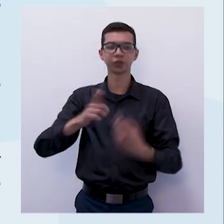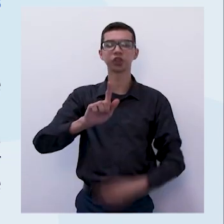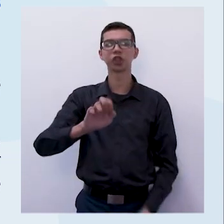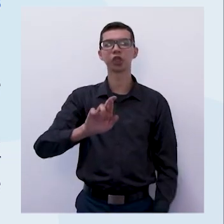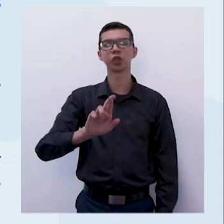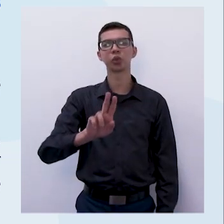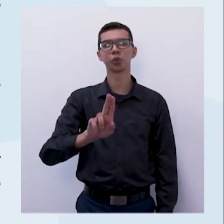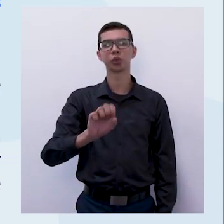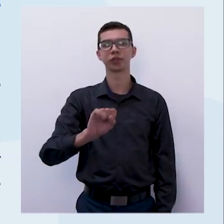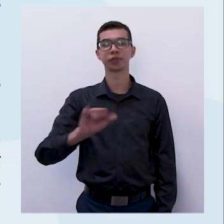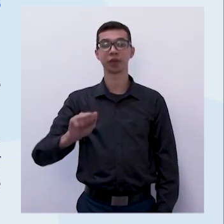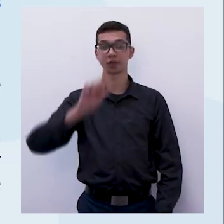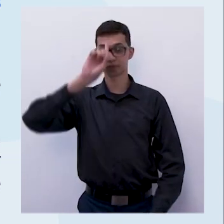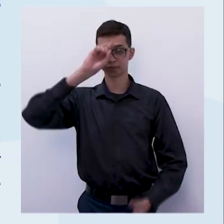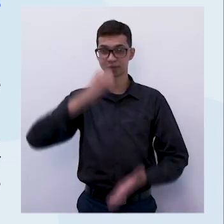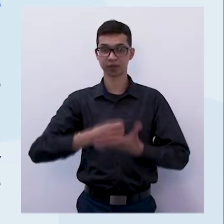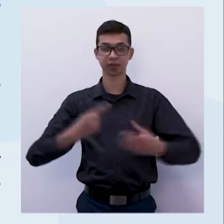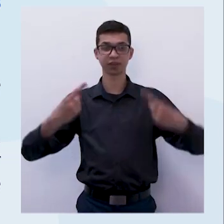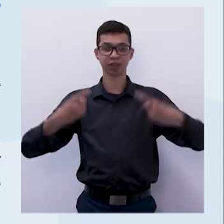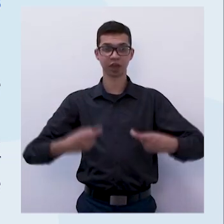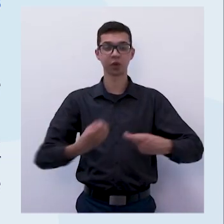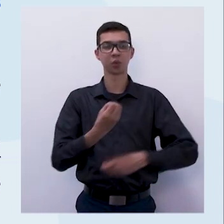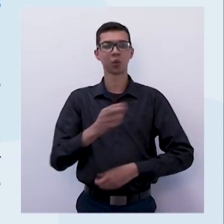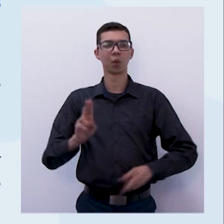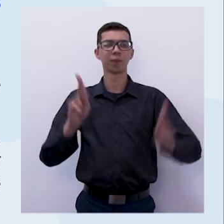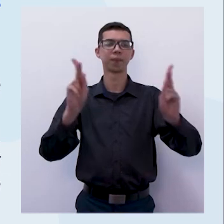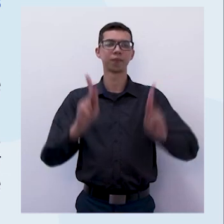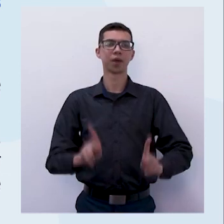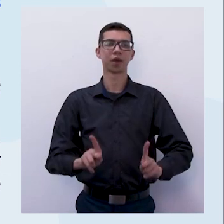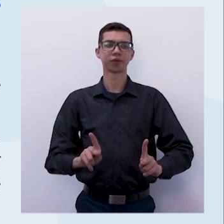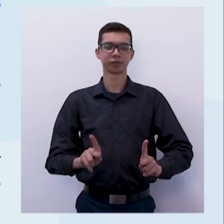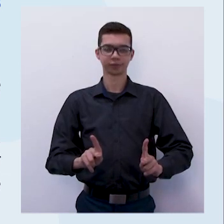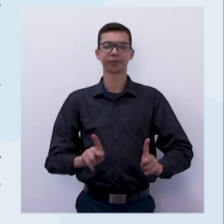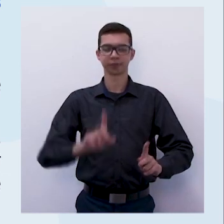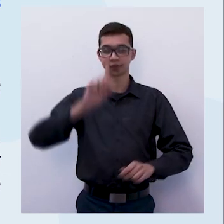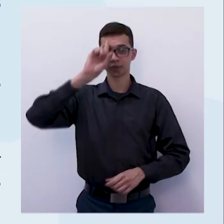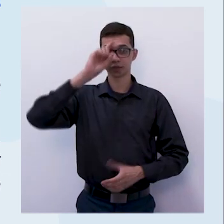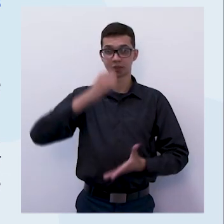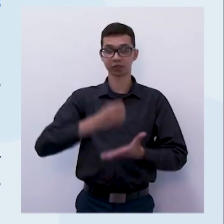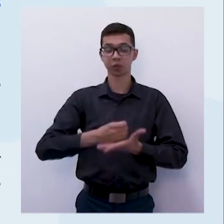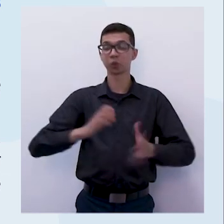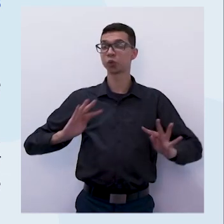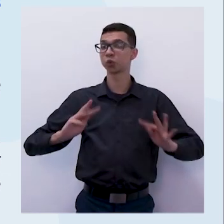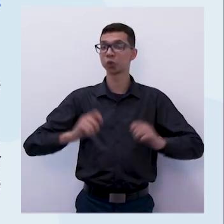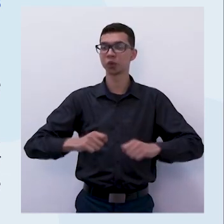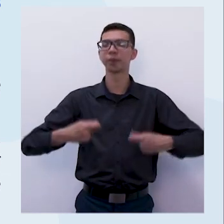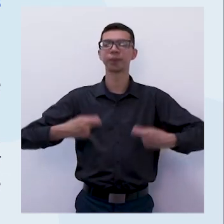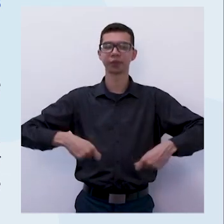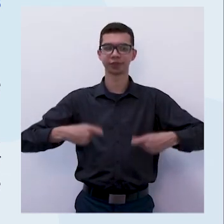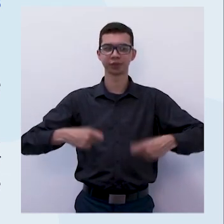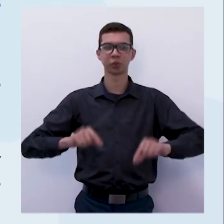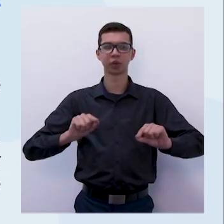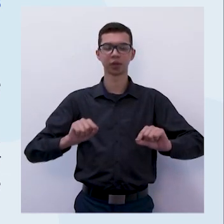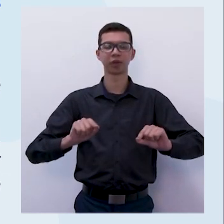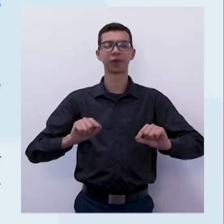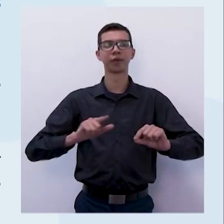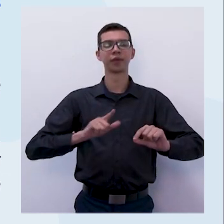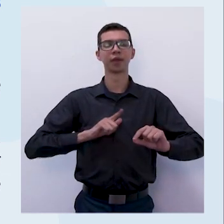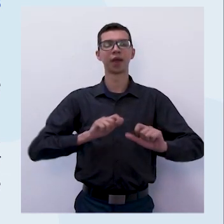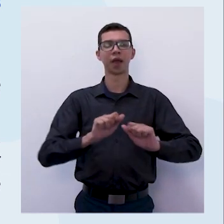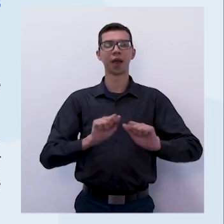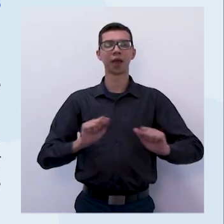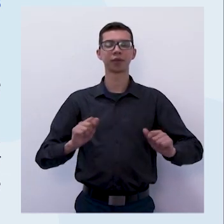decidir pela guerra ou pela paz. Todas as outras decisões eram tomadas por assembleias populares formadas por